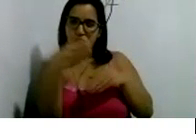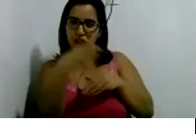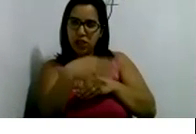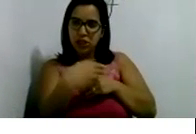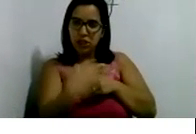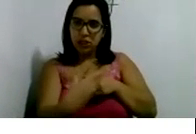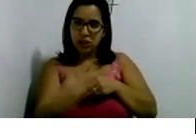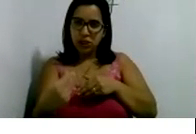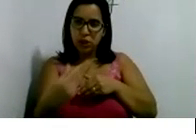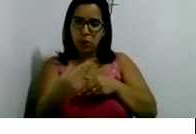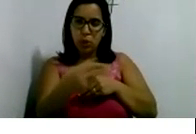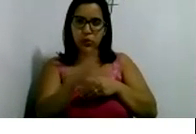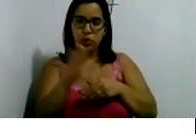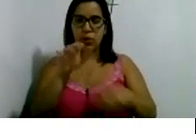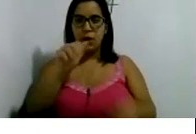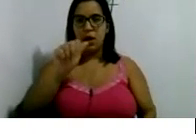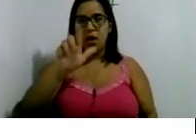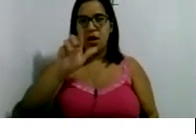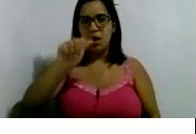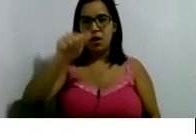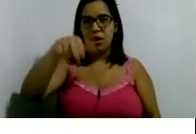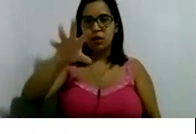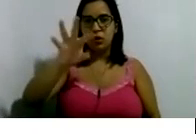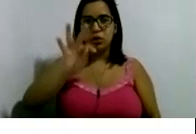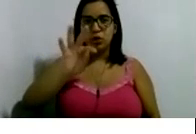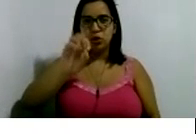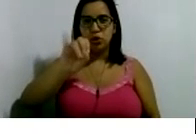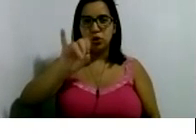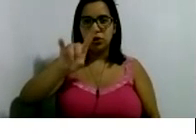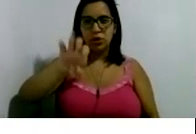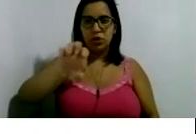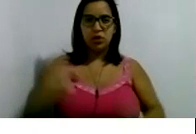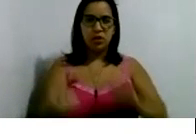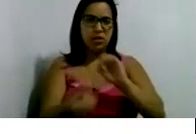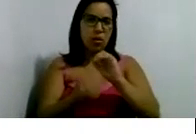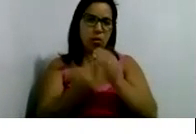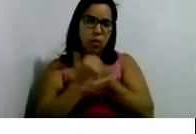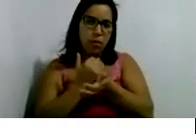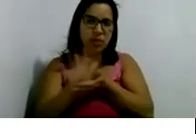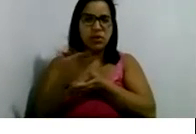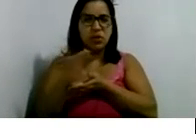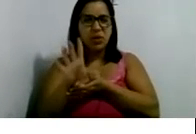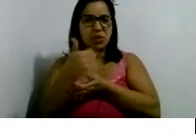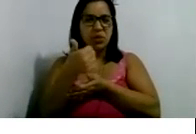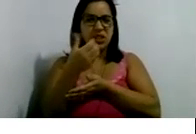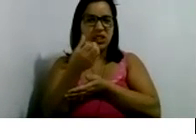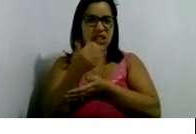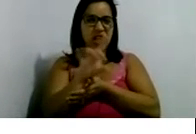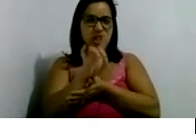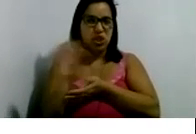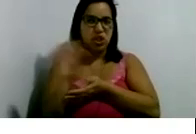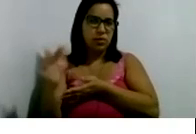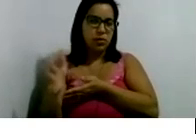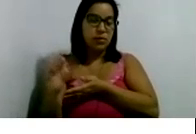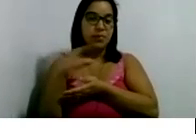chama de alantoide, que vai surgir lá por volta do 16º dia, onde a gente tem o